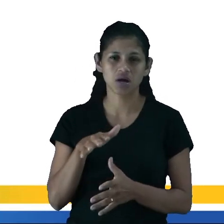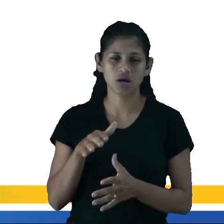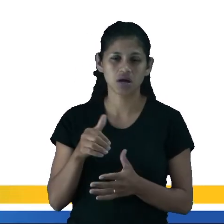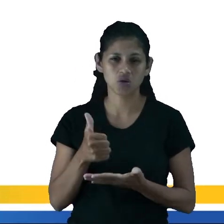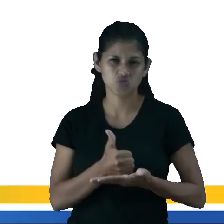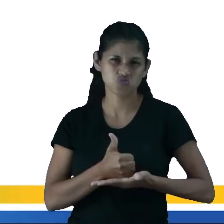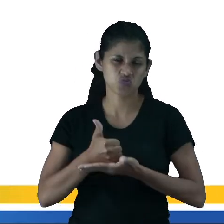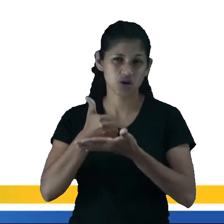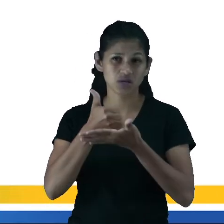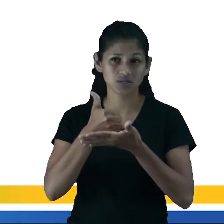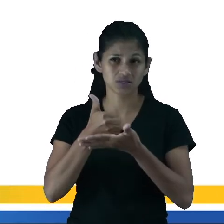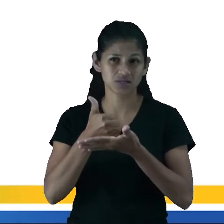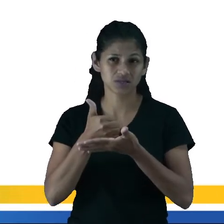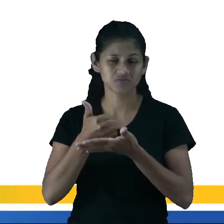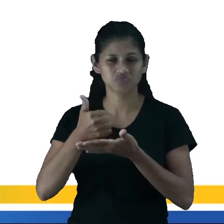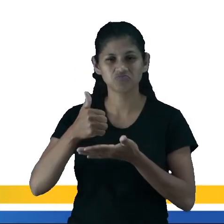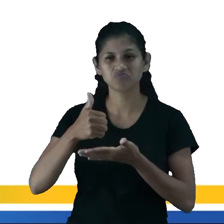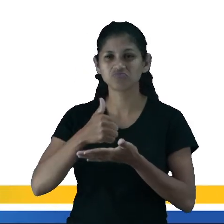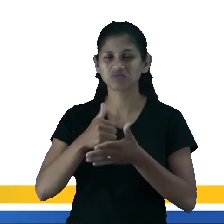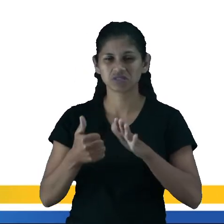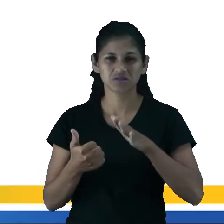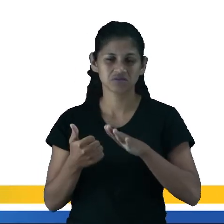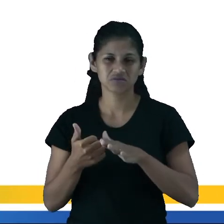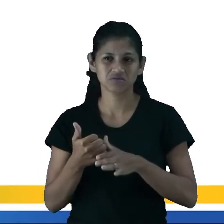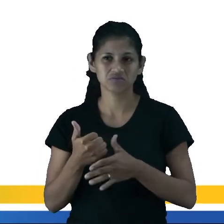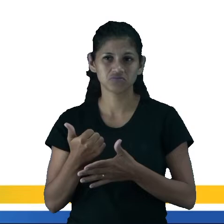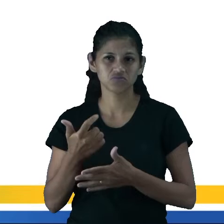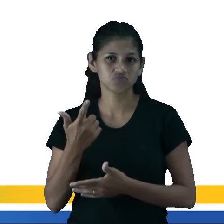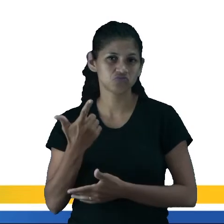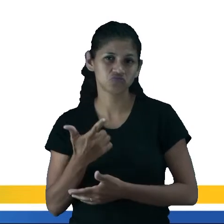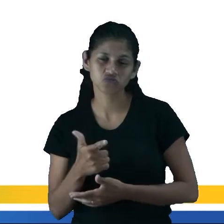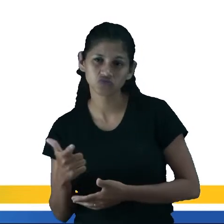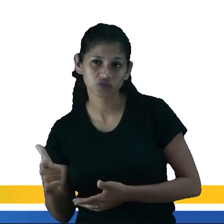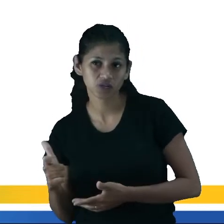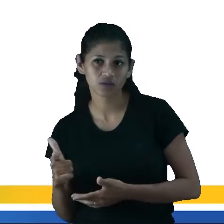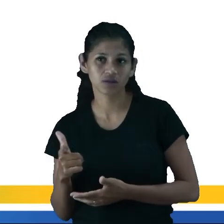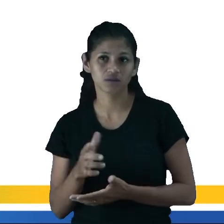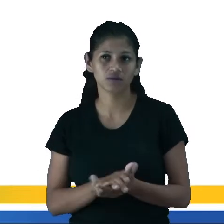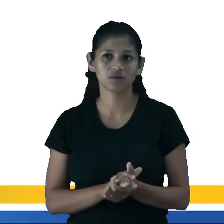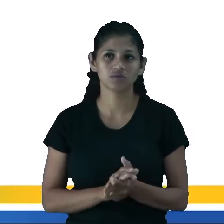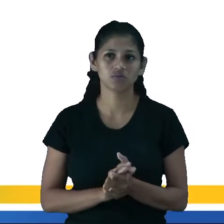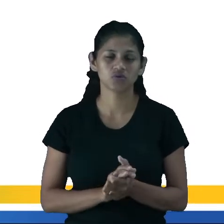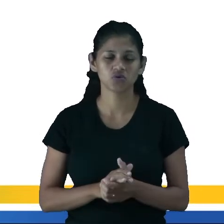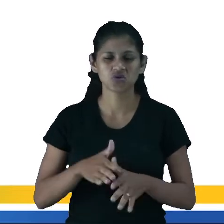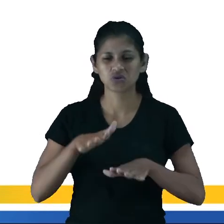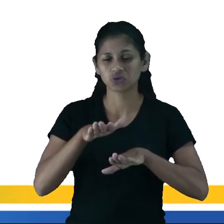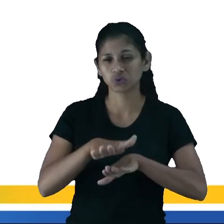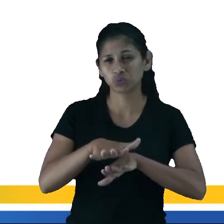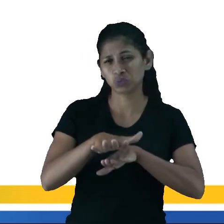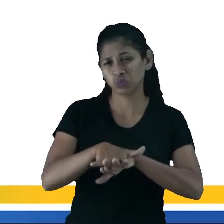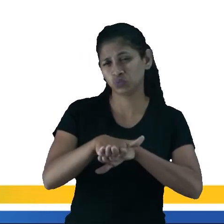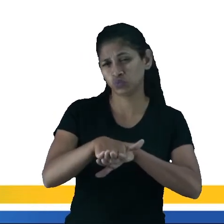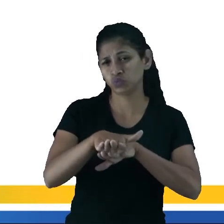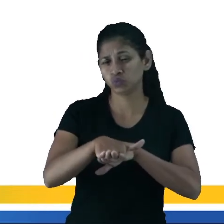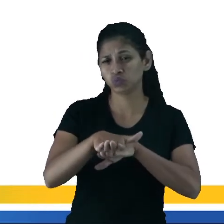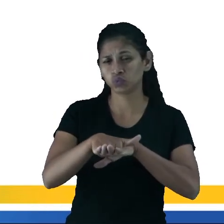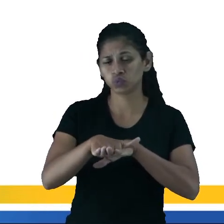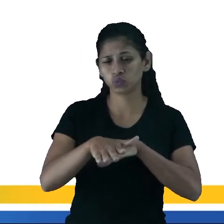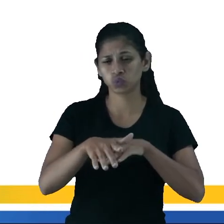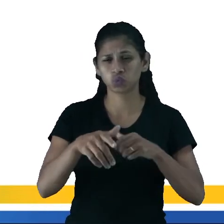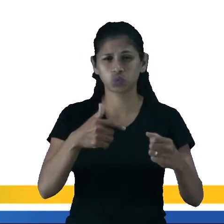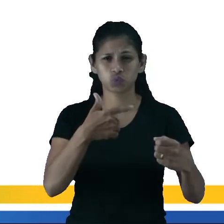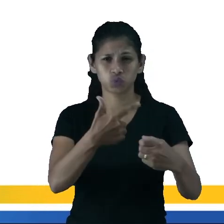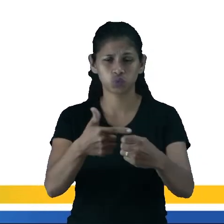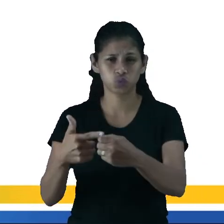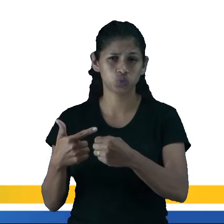de superlotação de pessoas dentro dos transportes, né? Congestionamento de carros nos grandes centros, questão